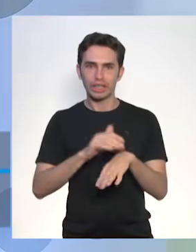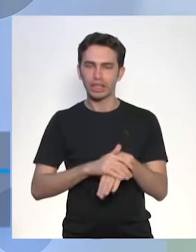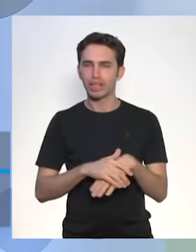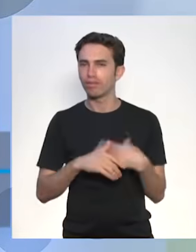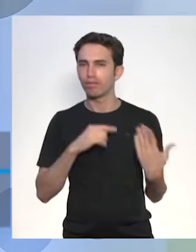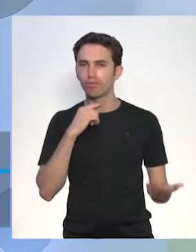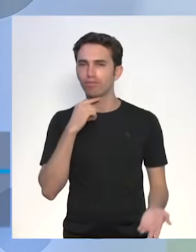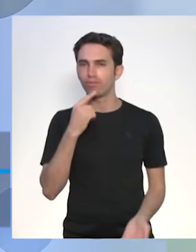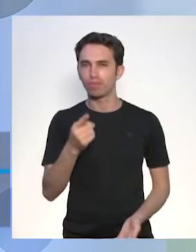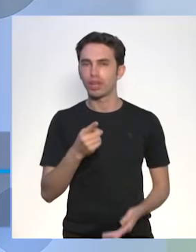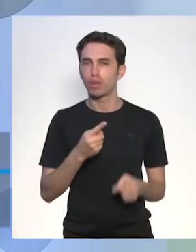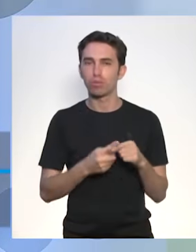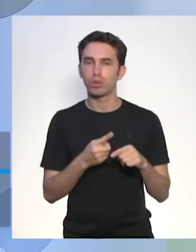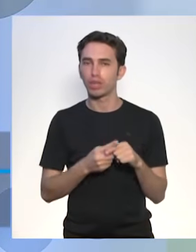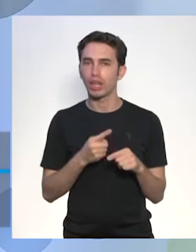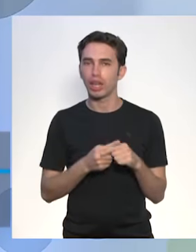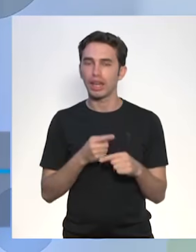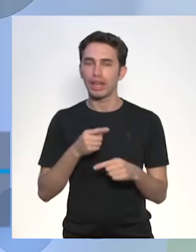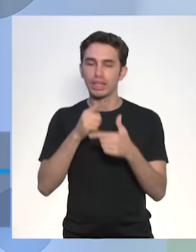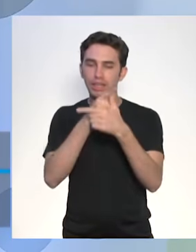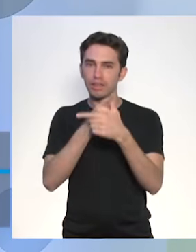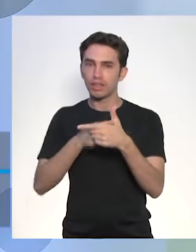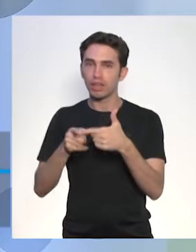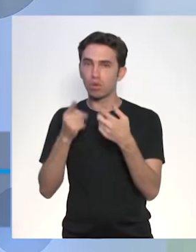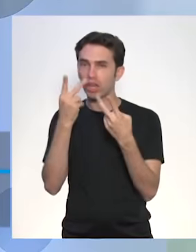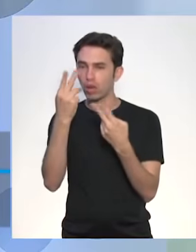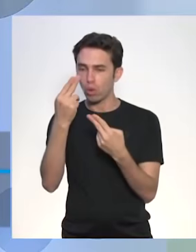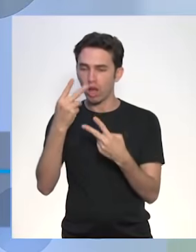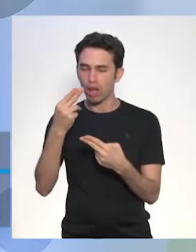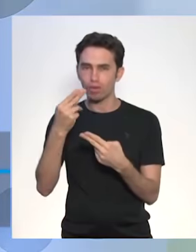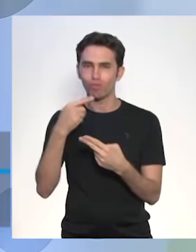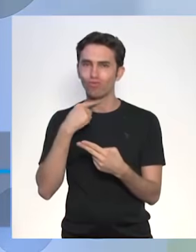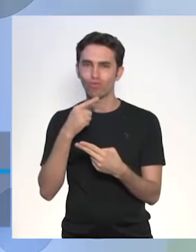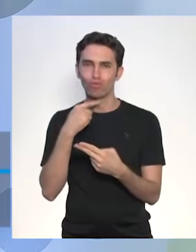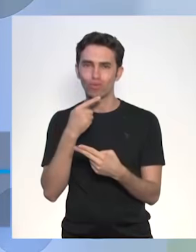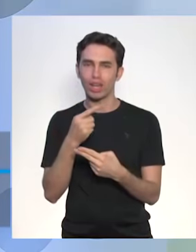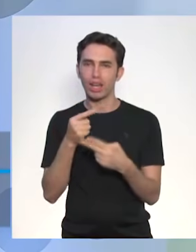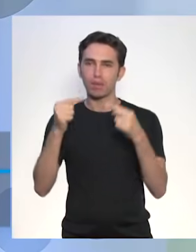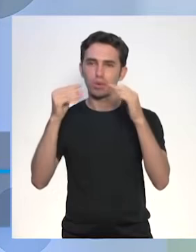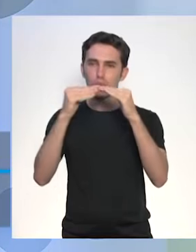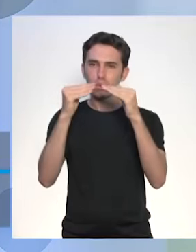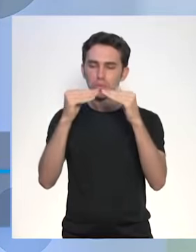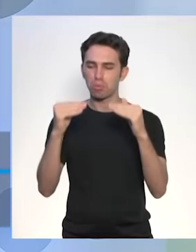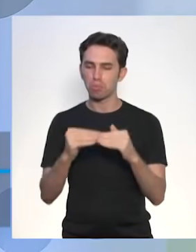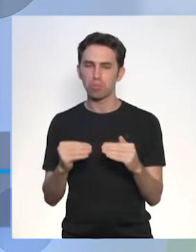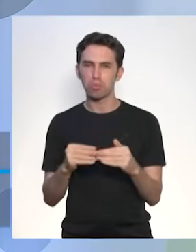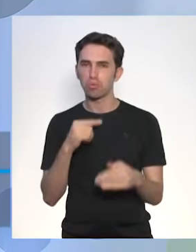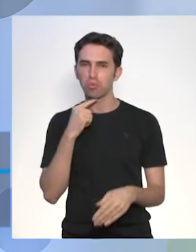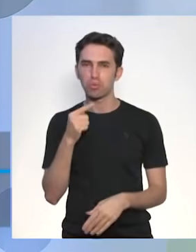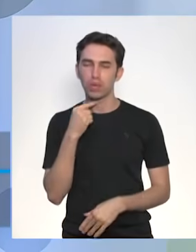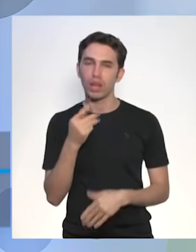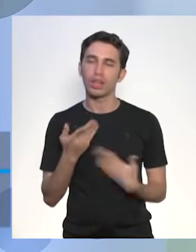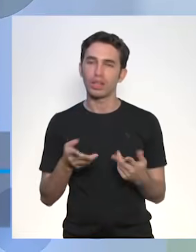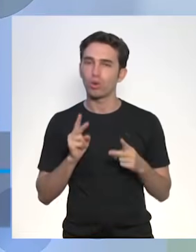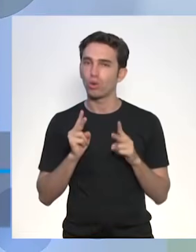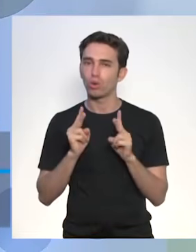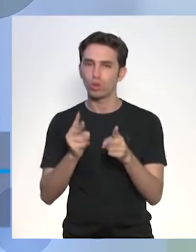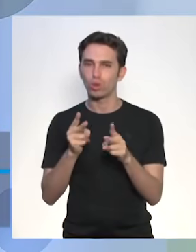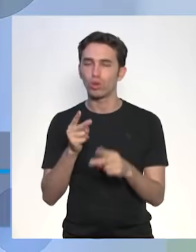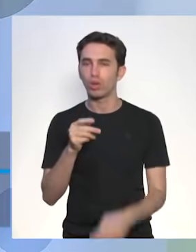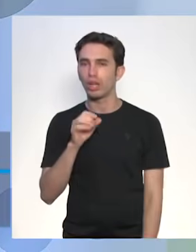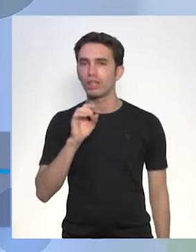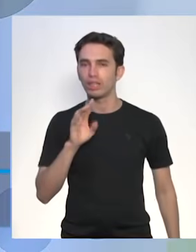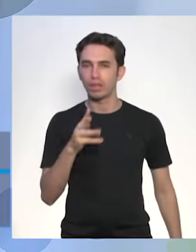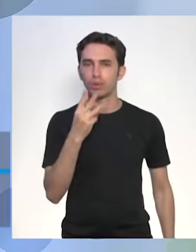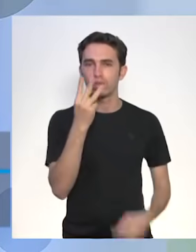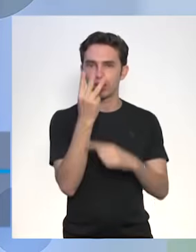o 5 possuem divisores comuns além do 1, né? Porque exato. Se eu dividir por 1, não muda nada, né? Continua sendo 3,